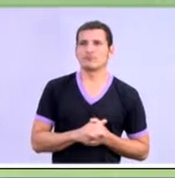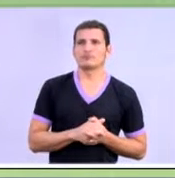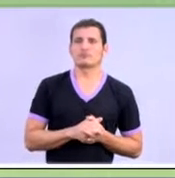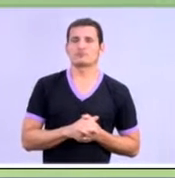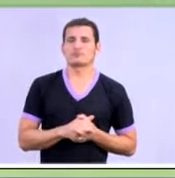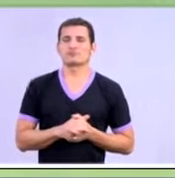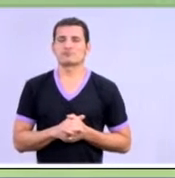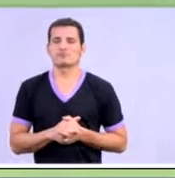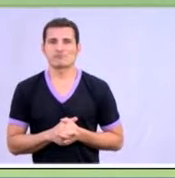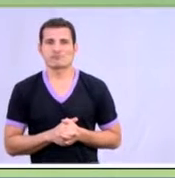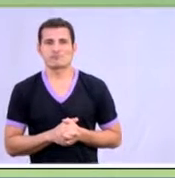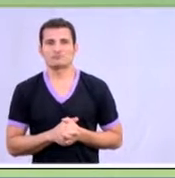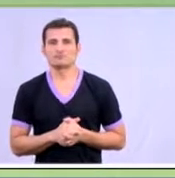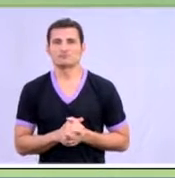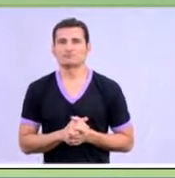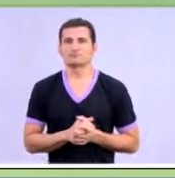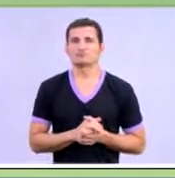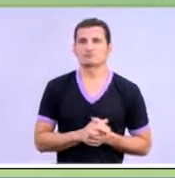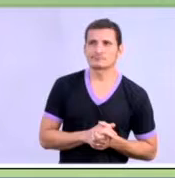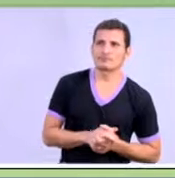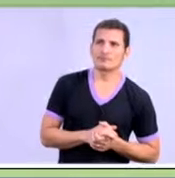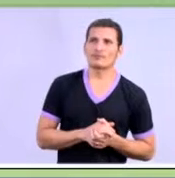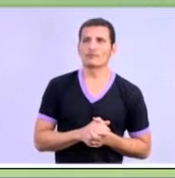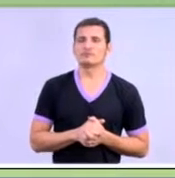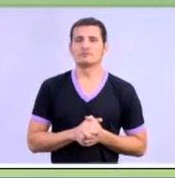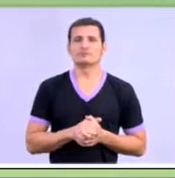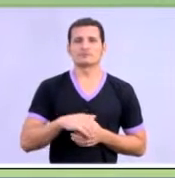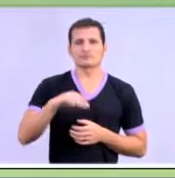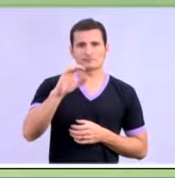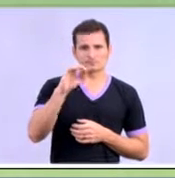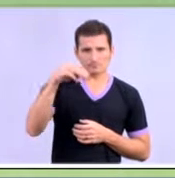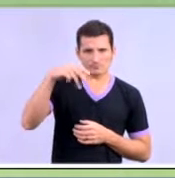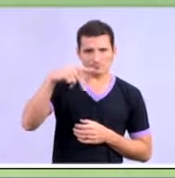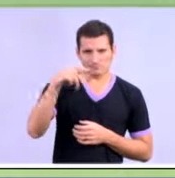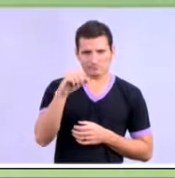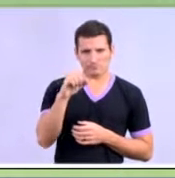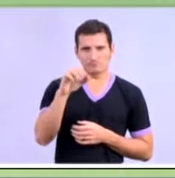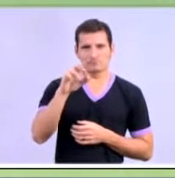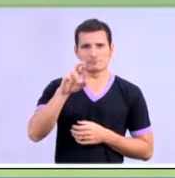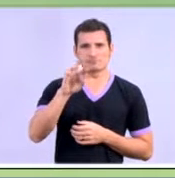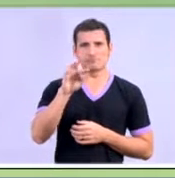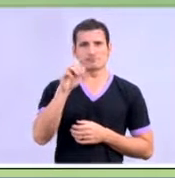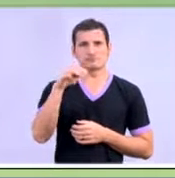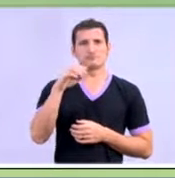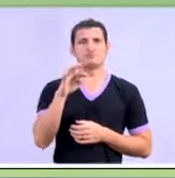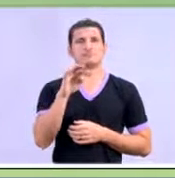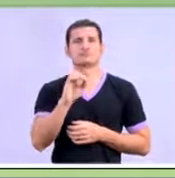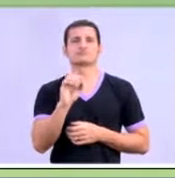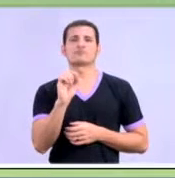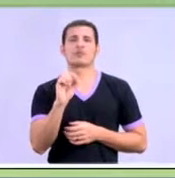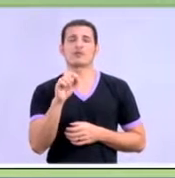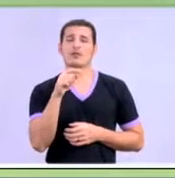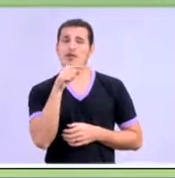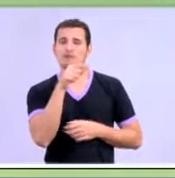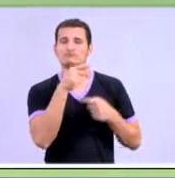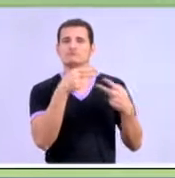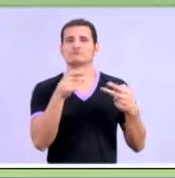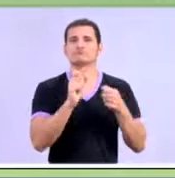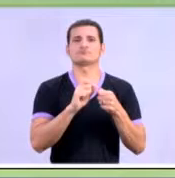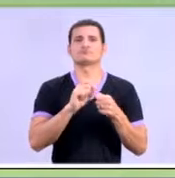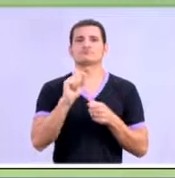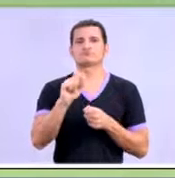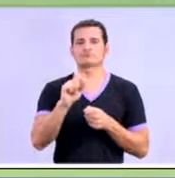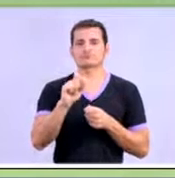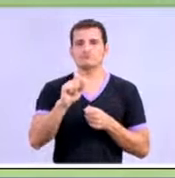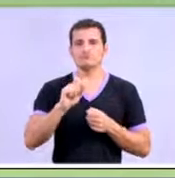Comportamento é a base das ações que o objeto executa no mundo